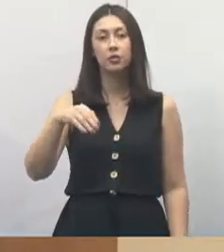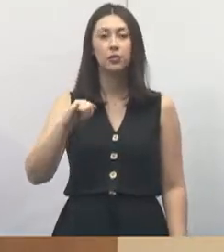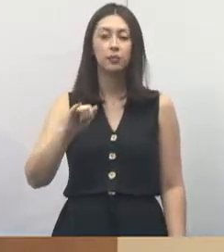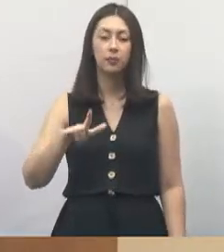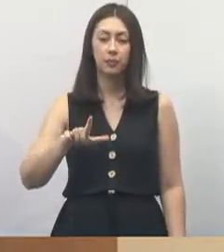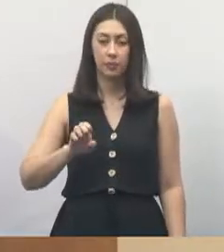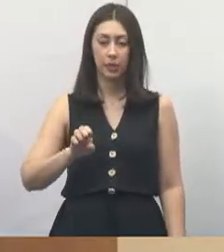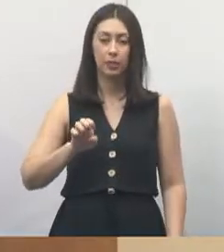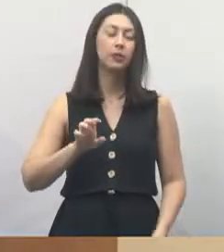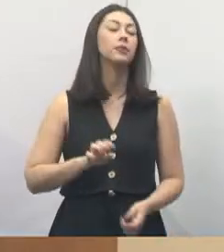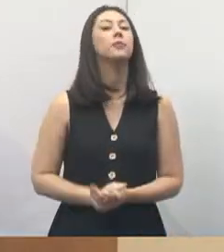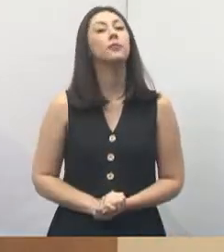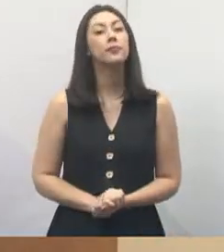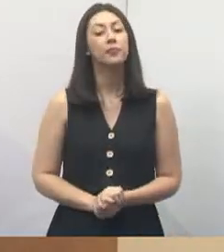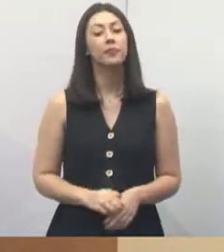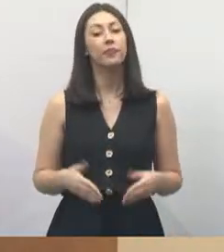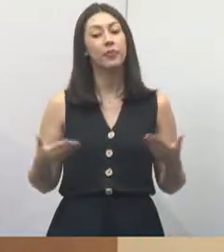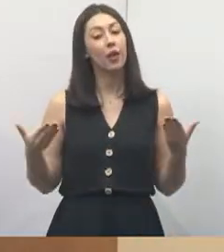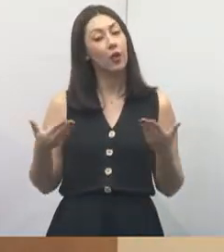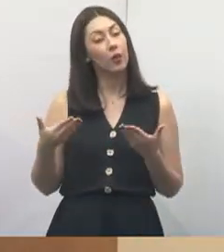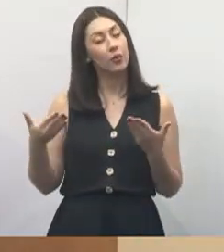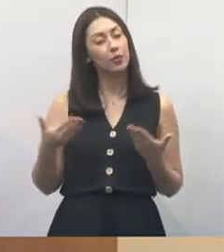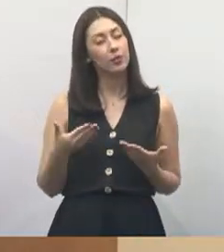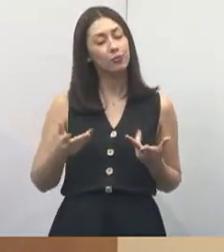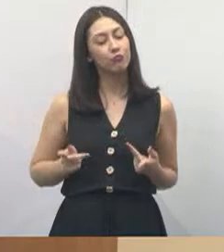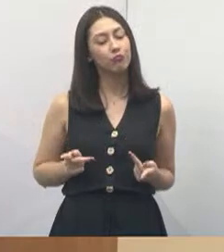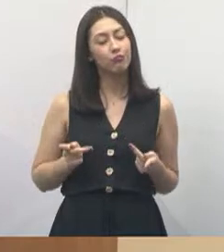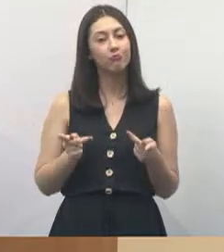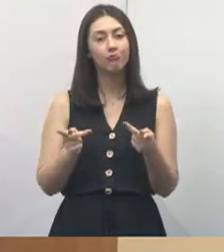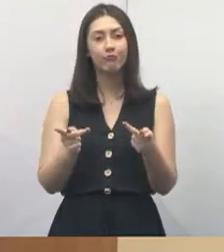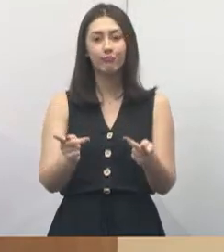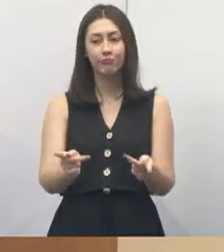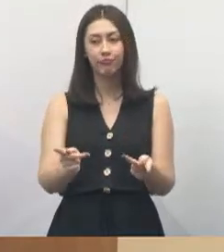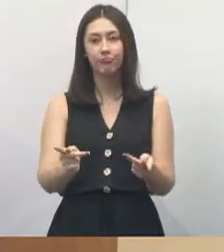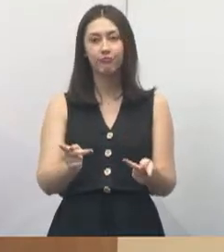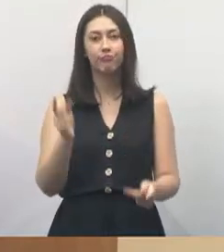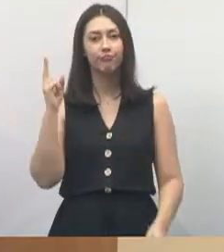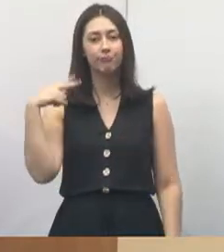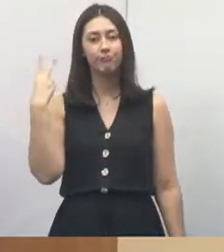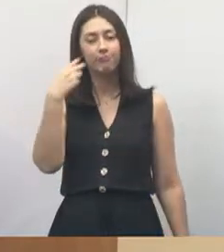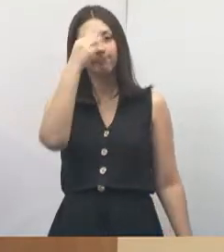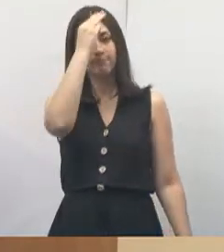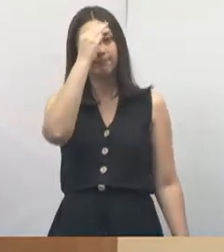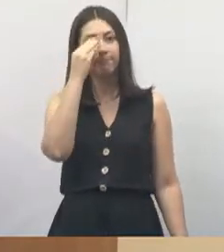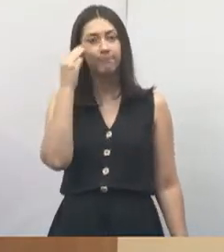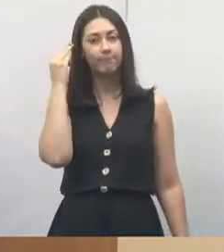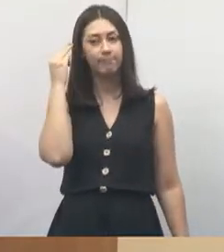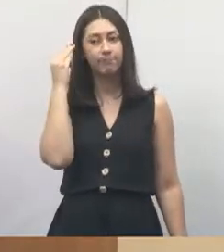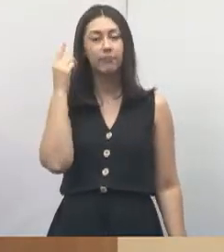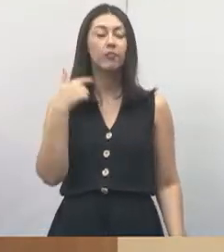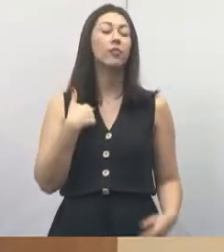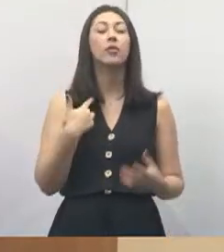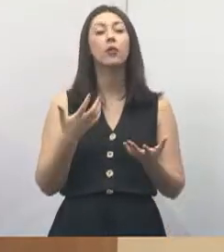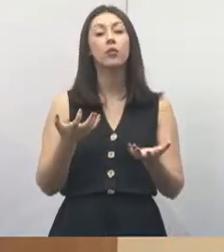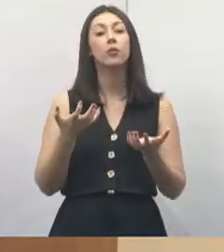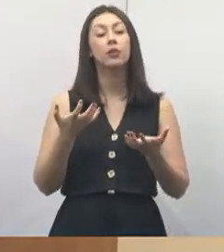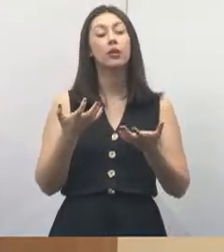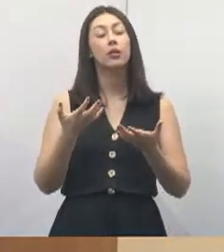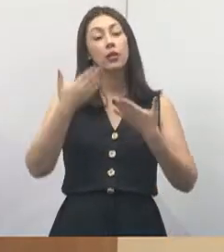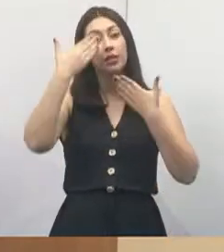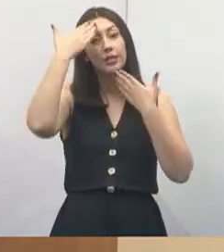2022-2024. E hoje, a convite da vereadora Maria Amélia, eu quero